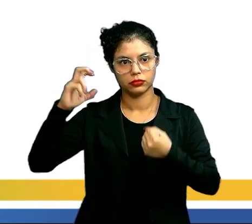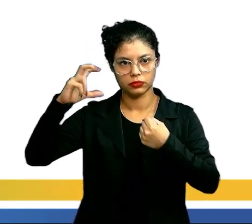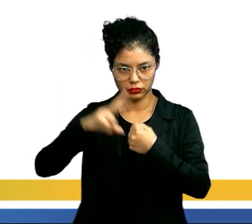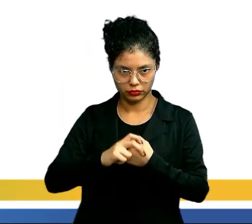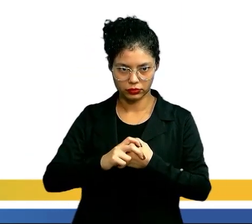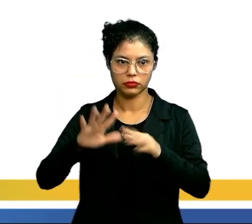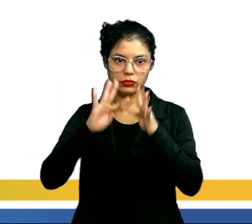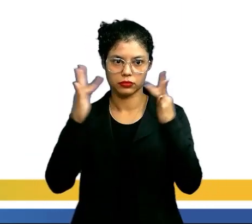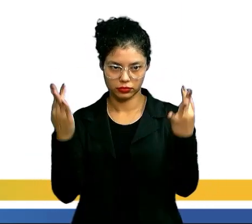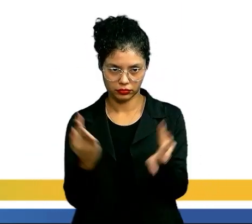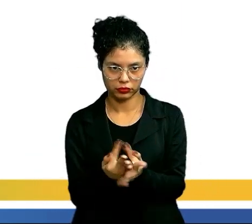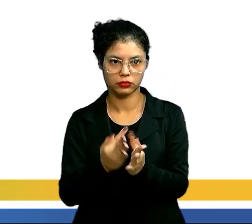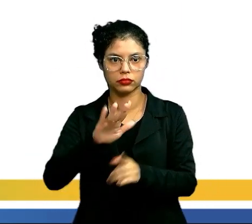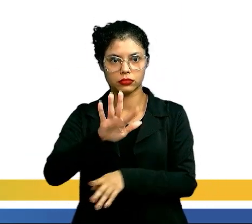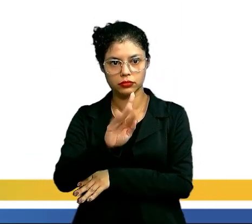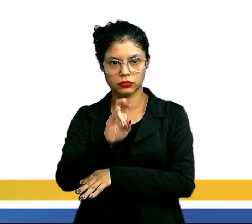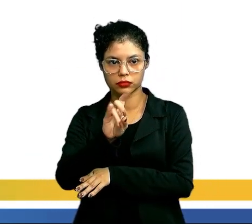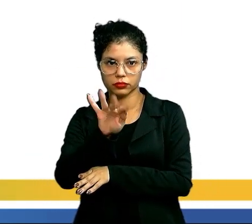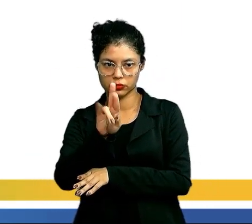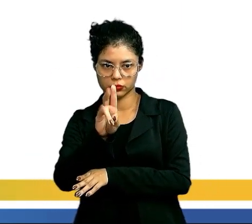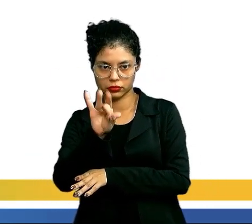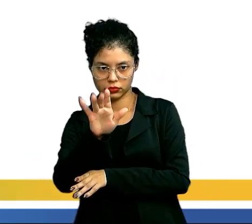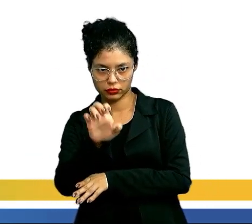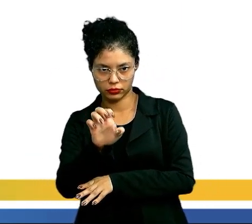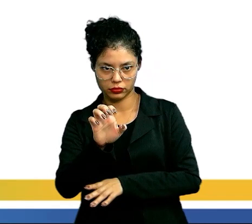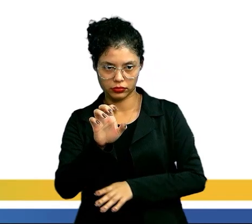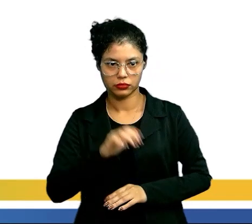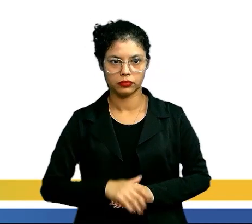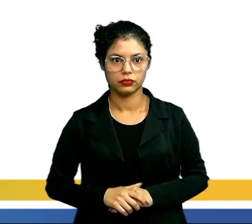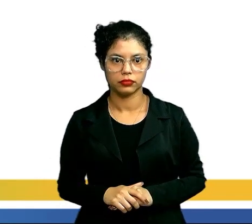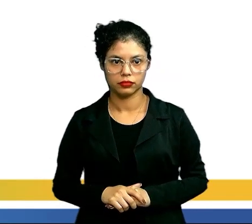RNA, né? Vírus da família